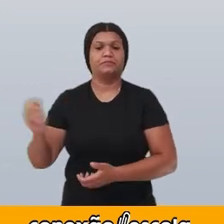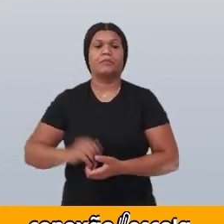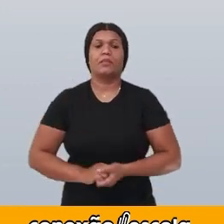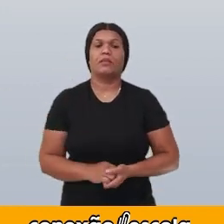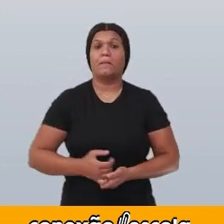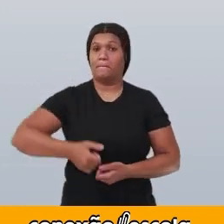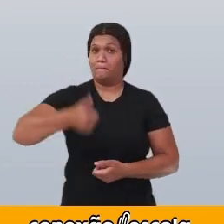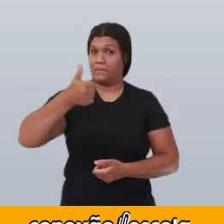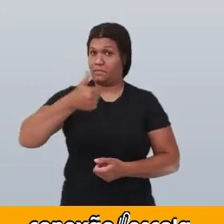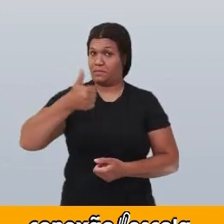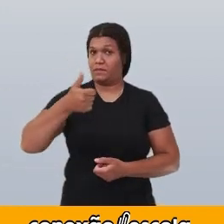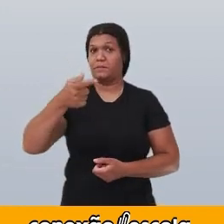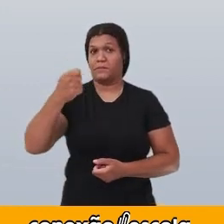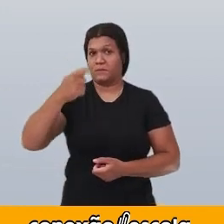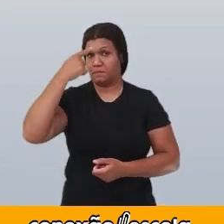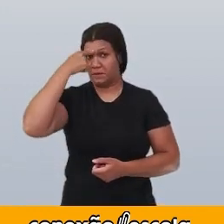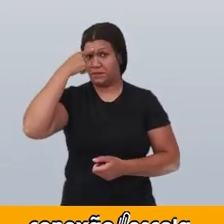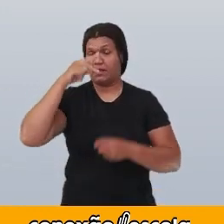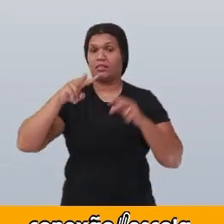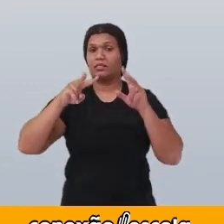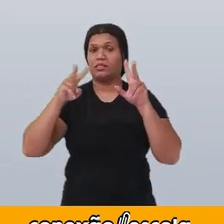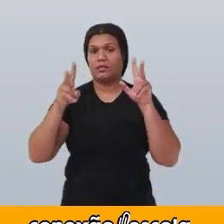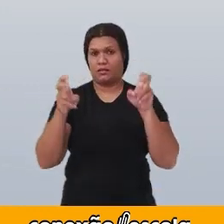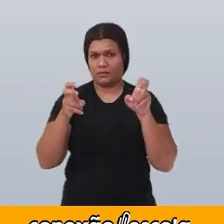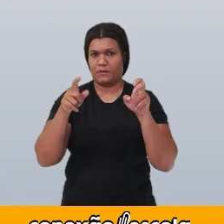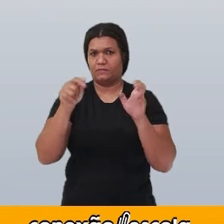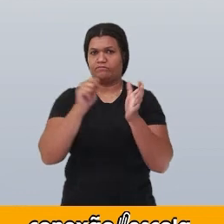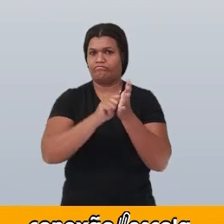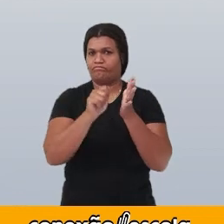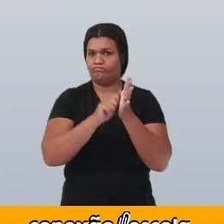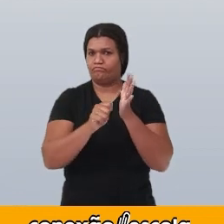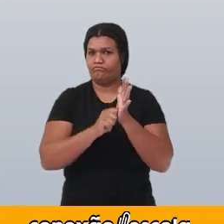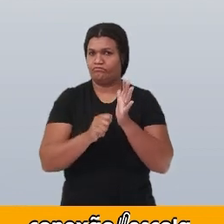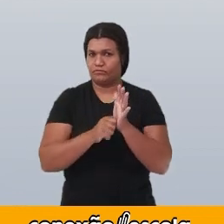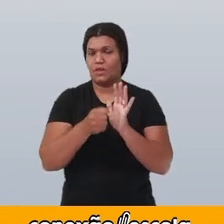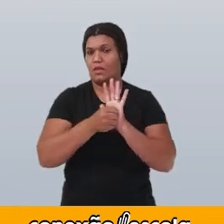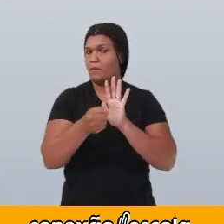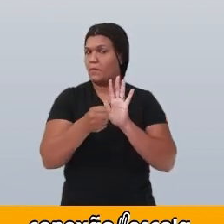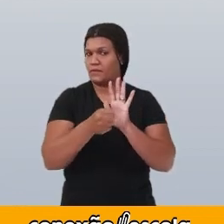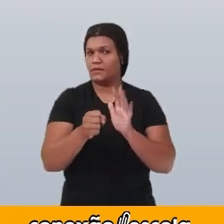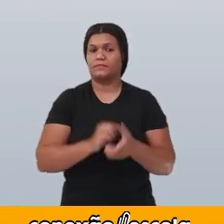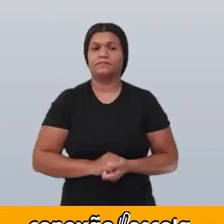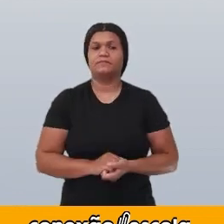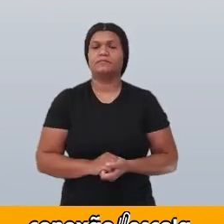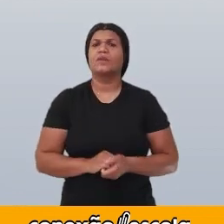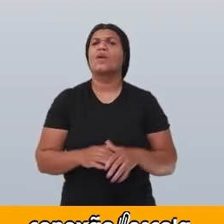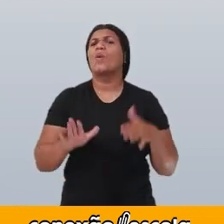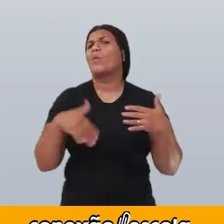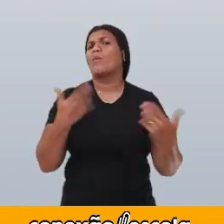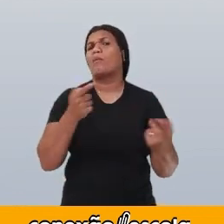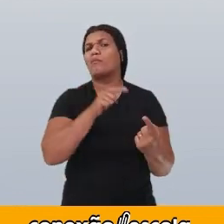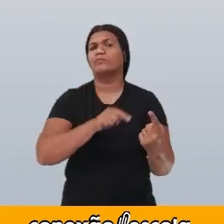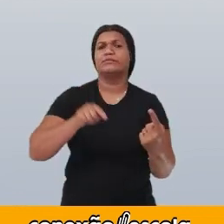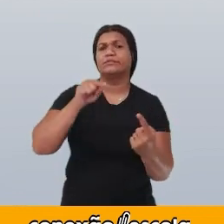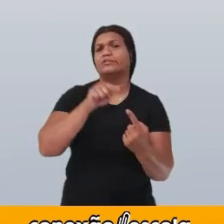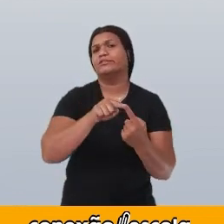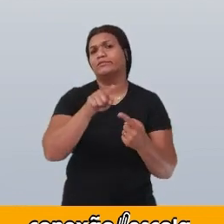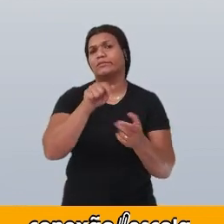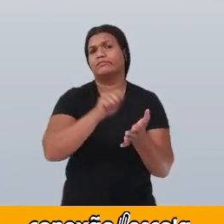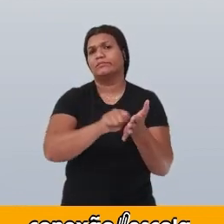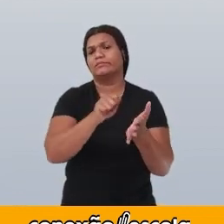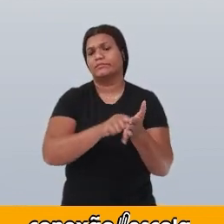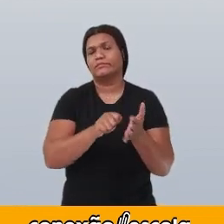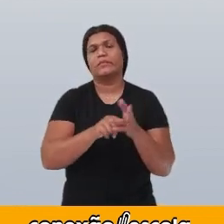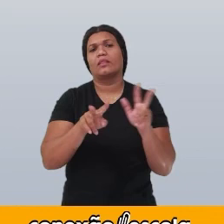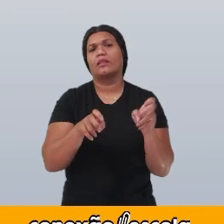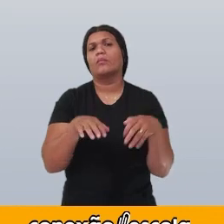coisa é você pensar no tema em que você vai escrever a sua reportagem. E com qual objetivo você vai escrever